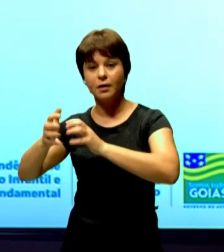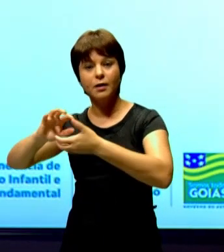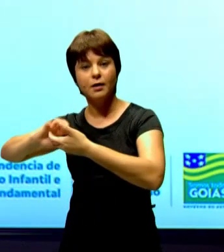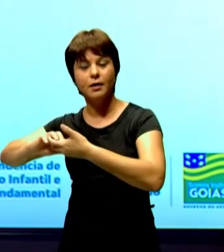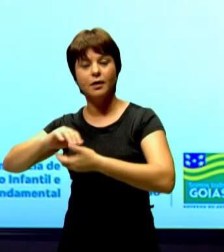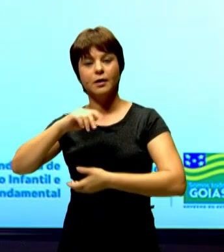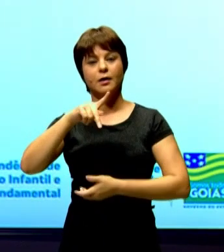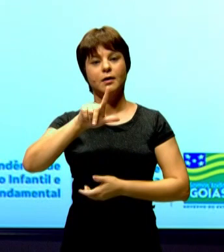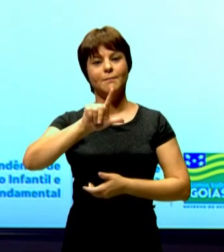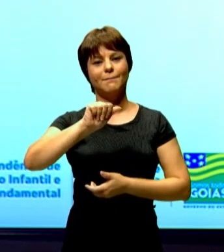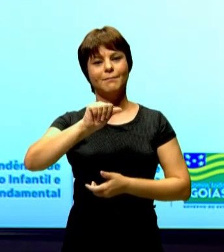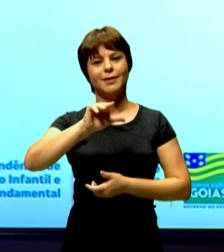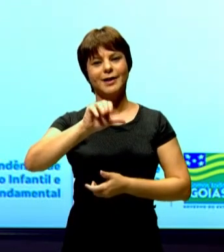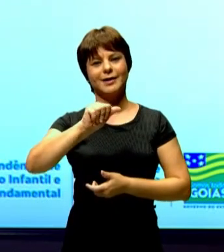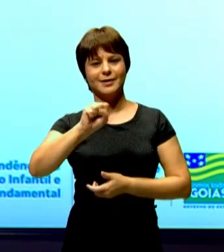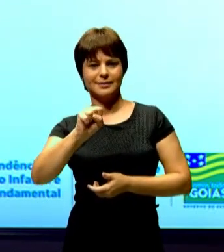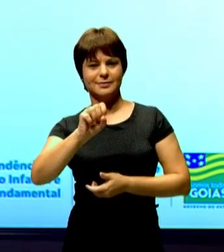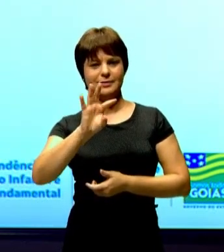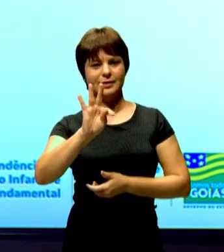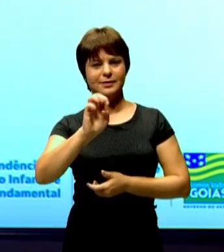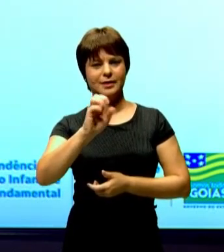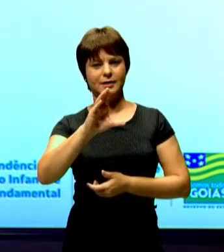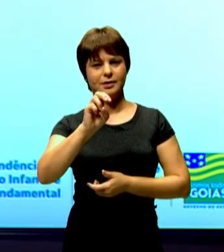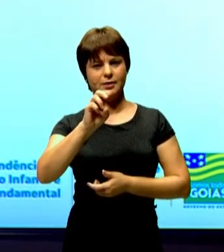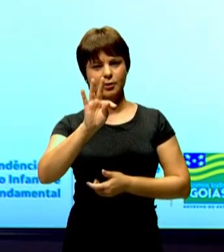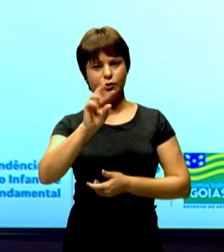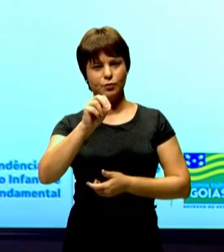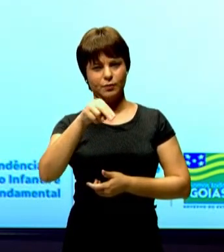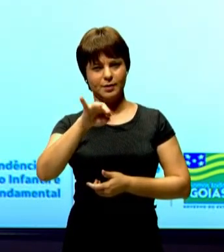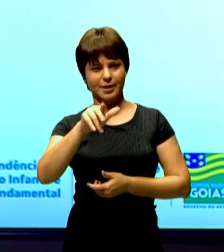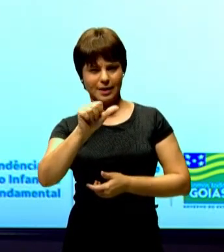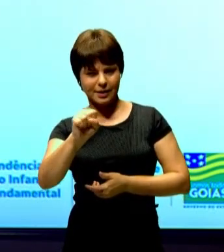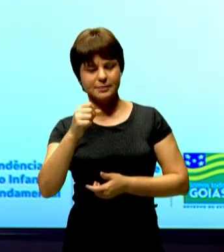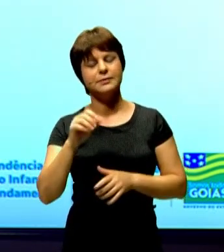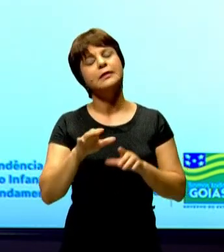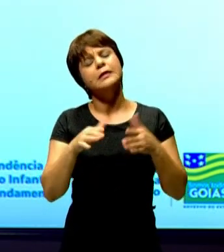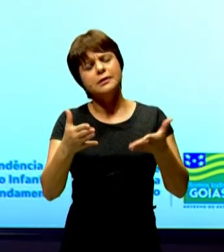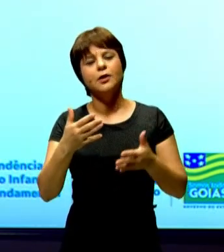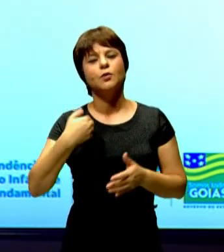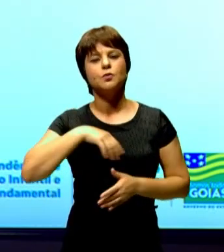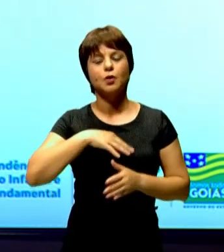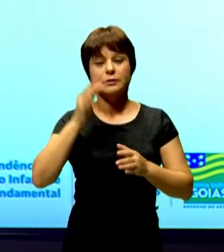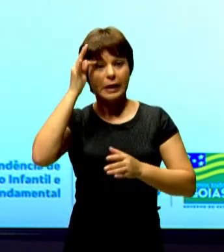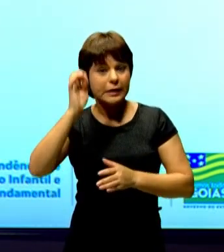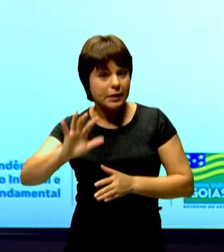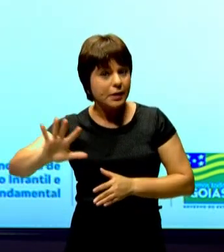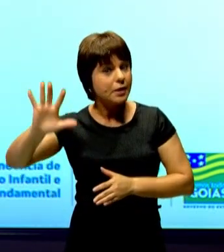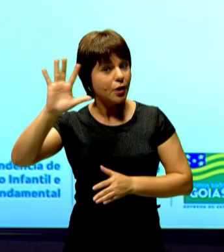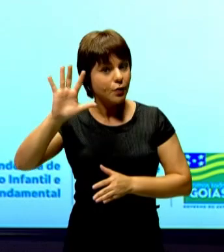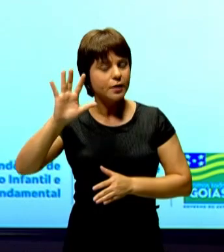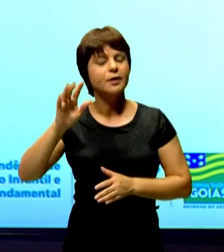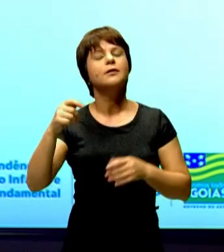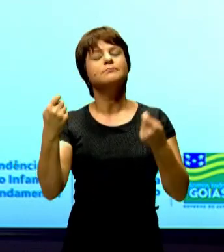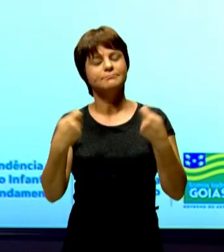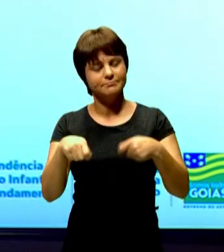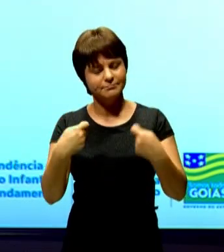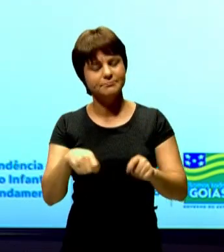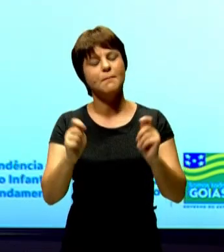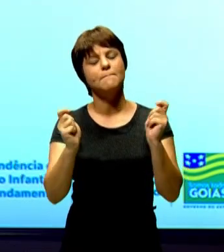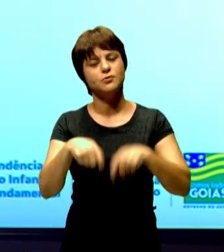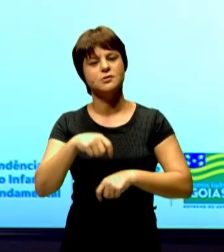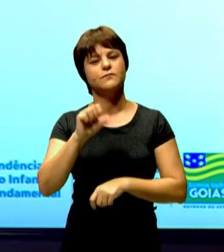de tectonismo. De acordo com essa teoria, é possível entender que essas camadas